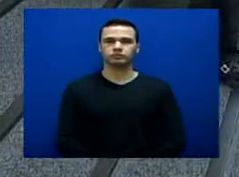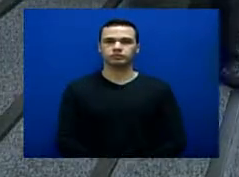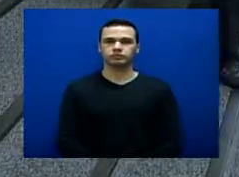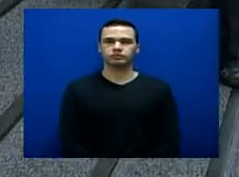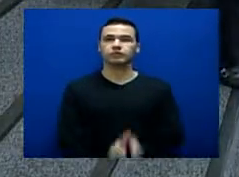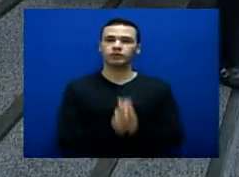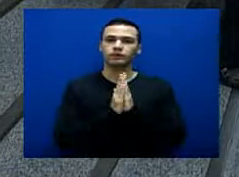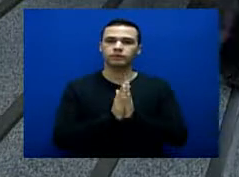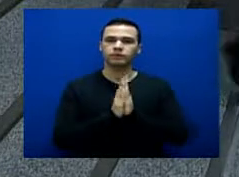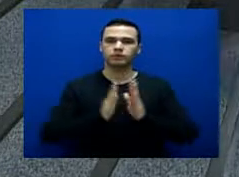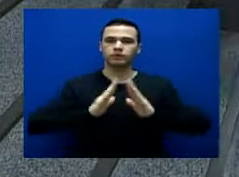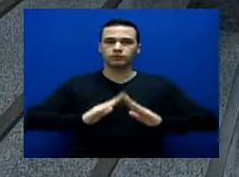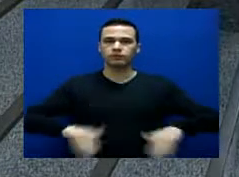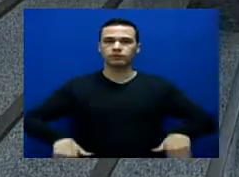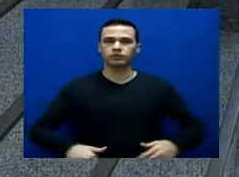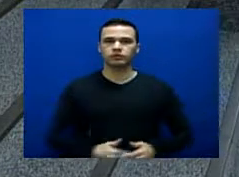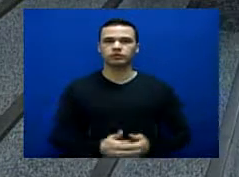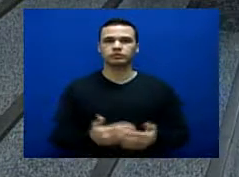Por favor, eu peço.